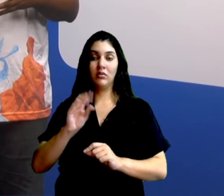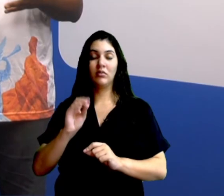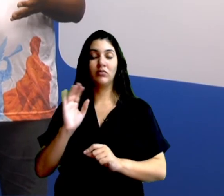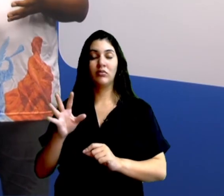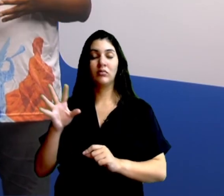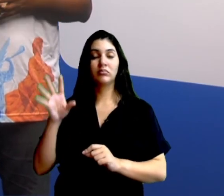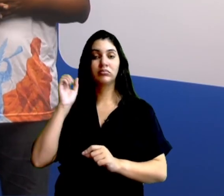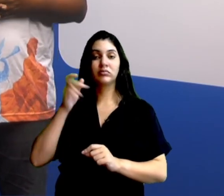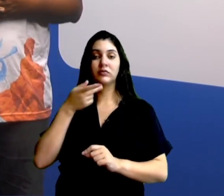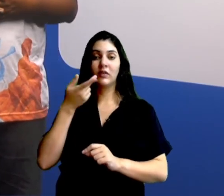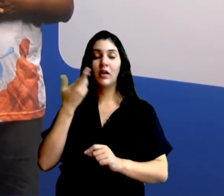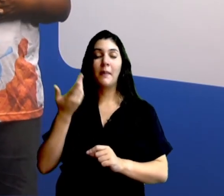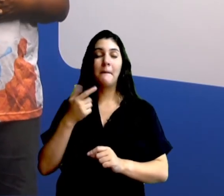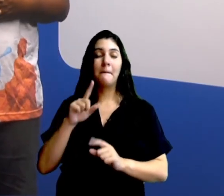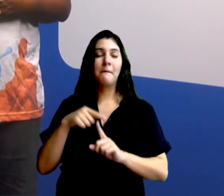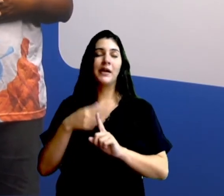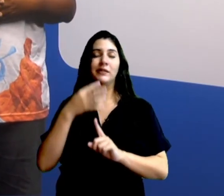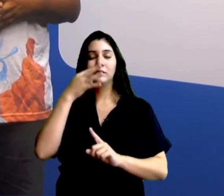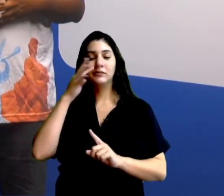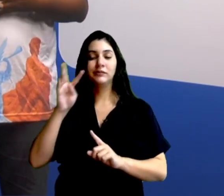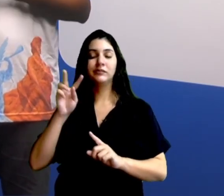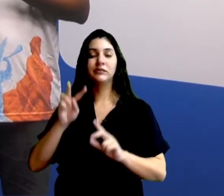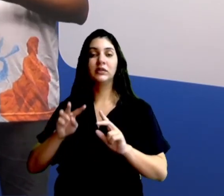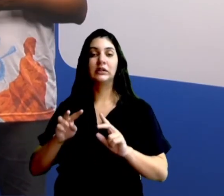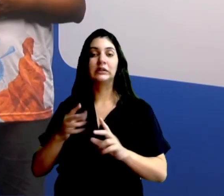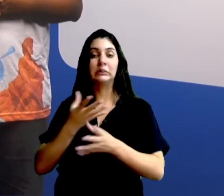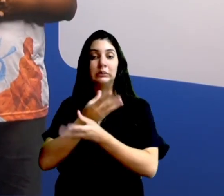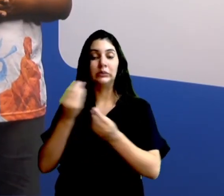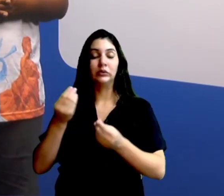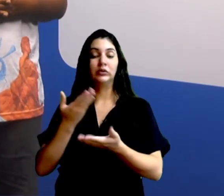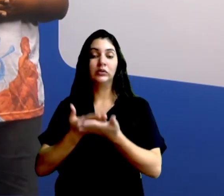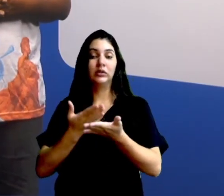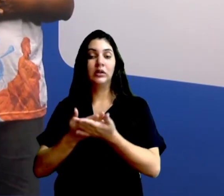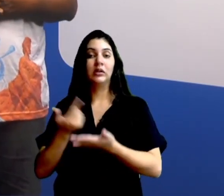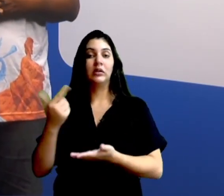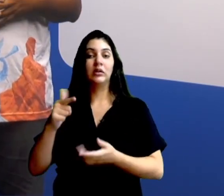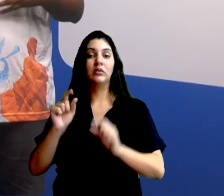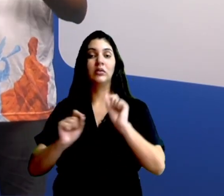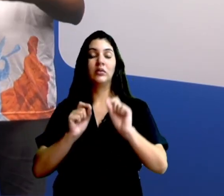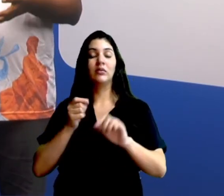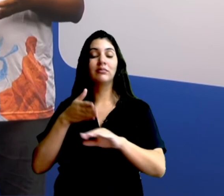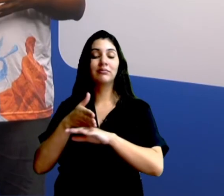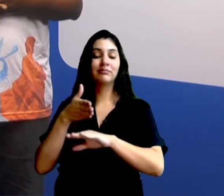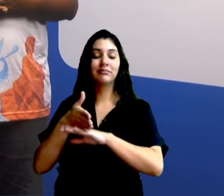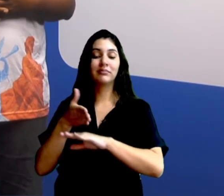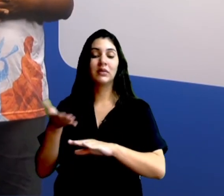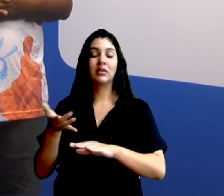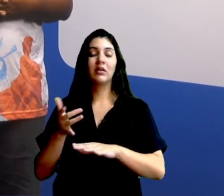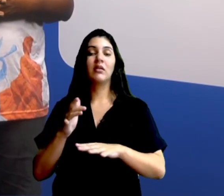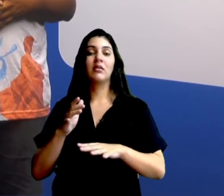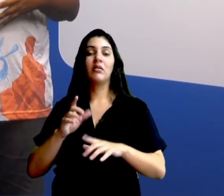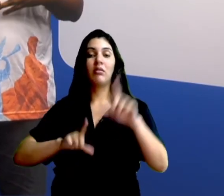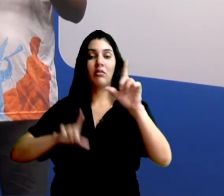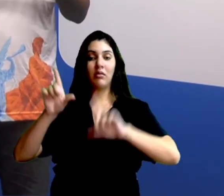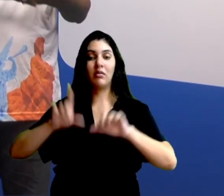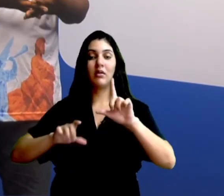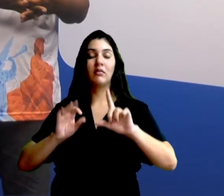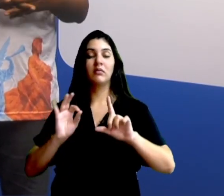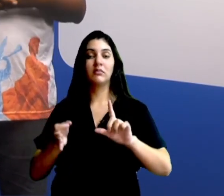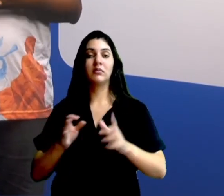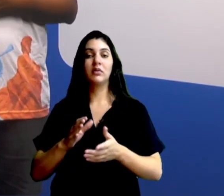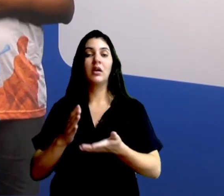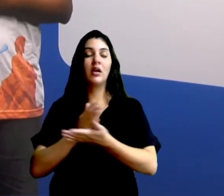a gente não vê tanto nas aulas e não tem tanto acesso na televisão, né? Às